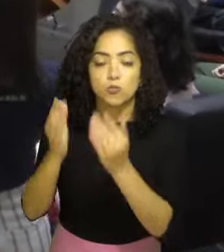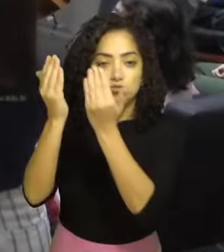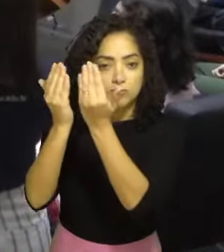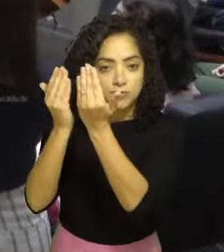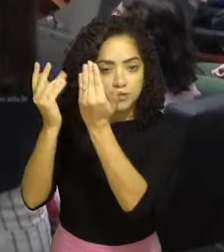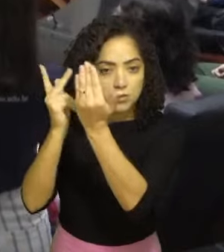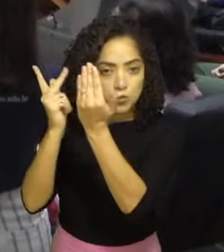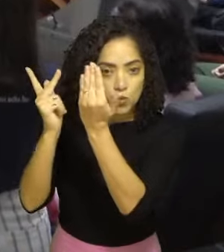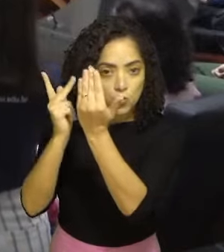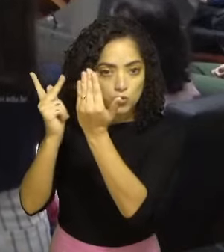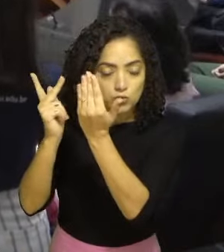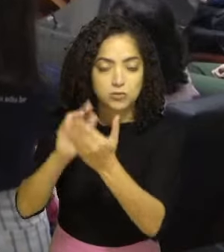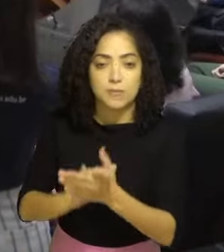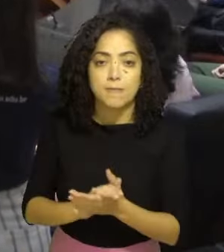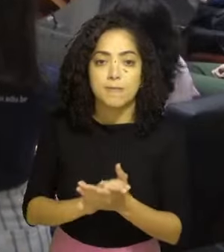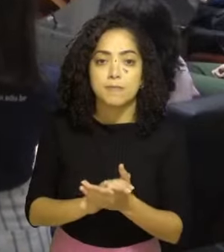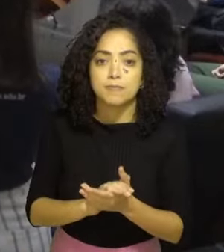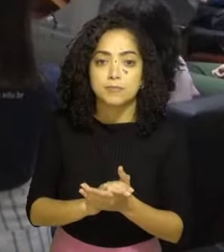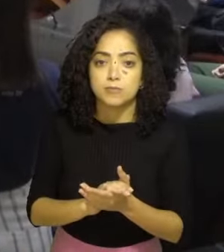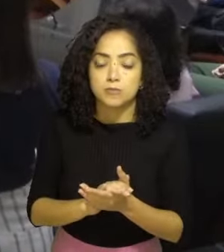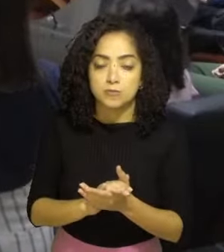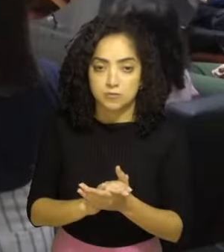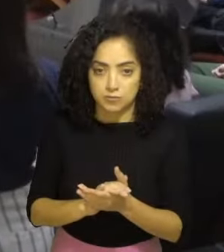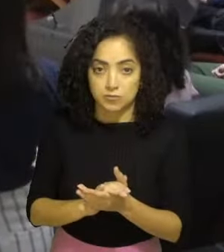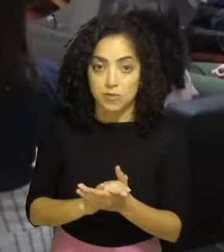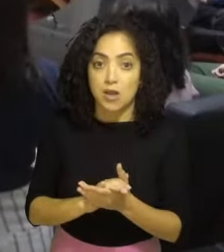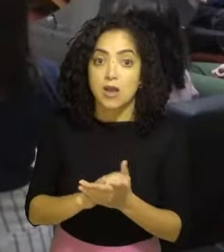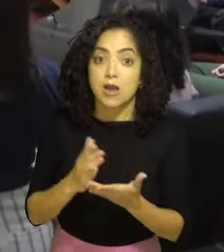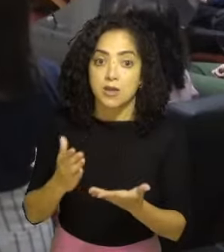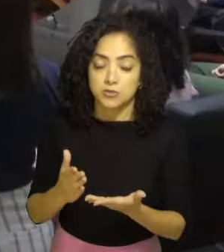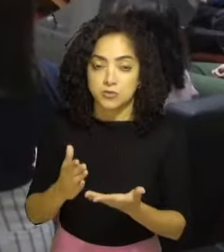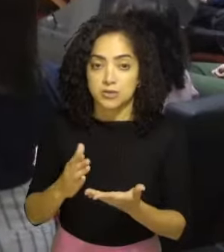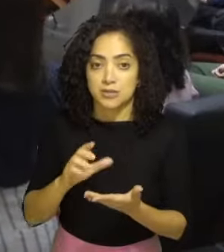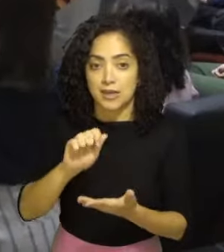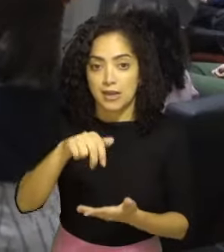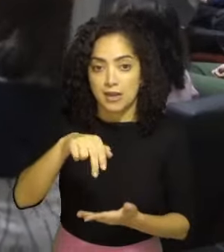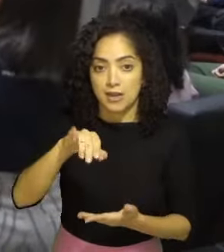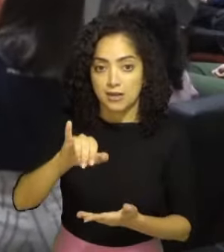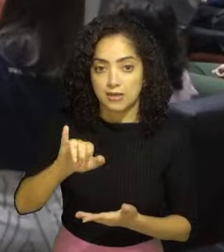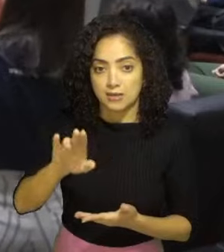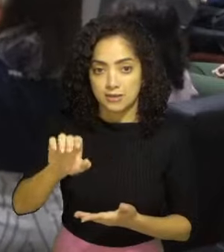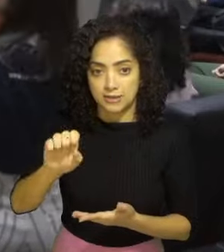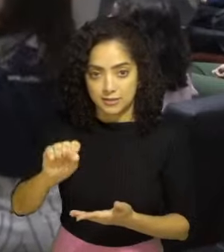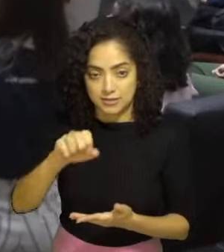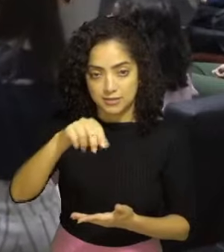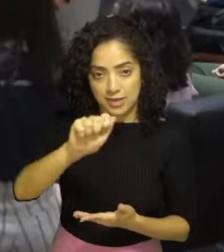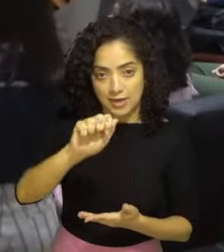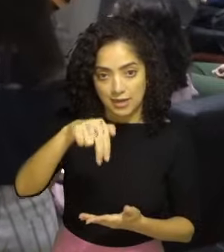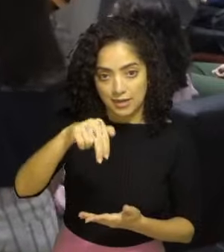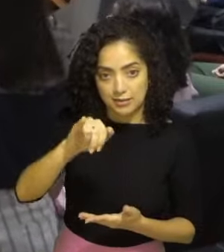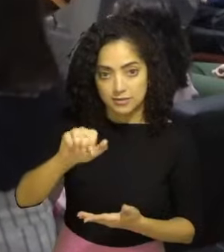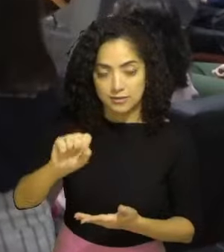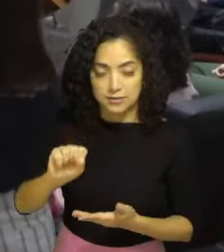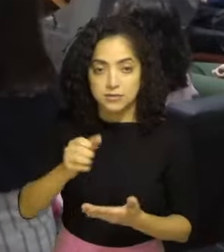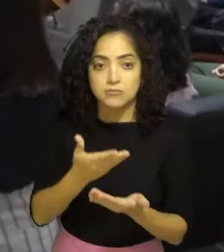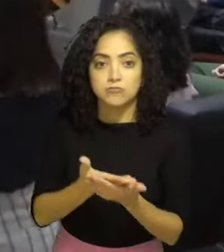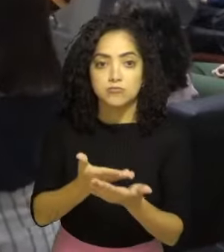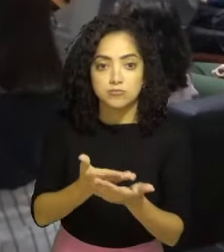UFSC, pesquisadora associada da ANIS, Instituto de Bioética, membro do Grupo de